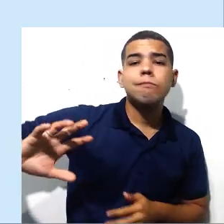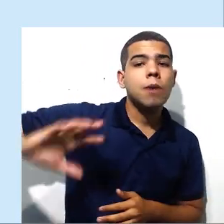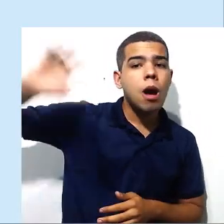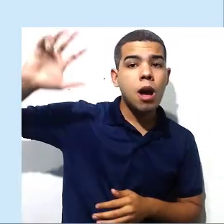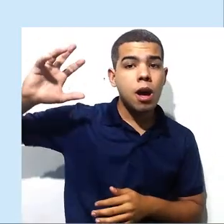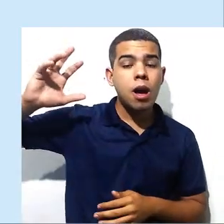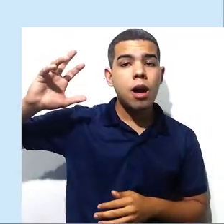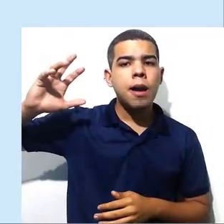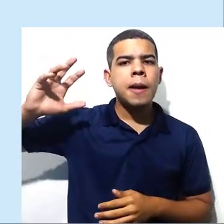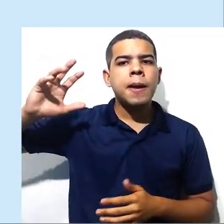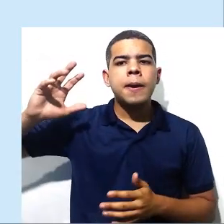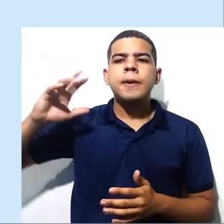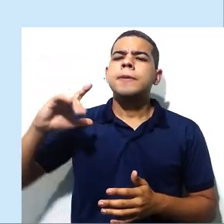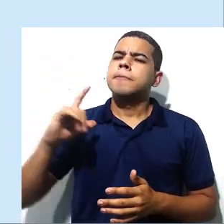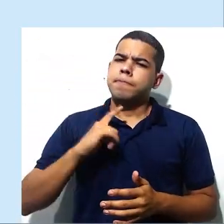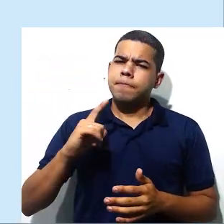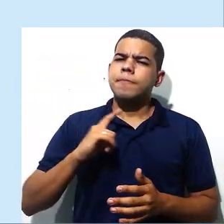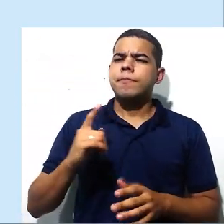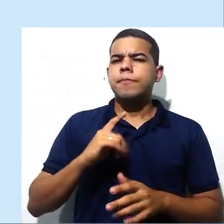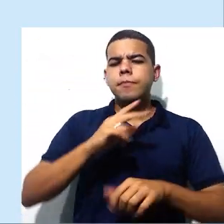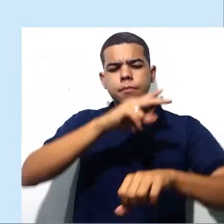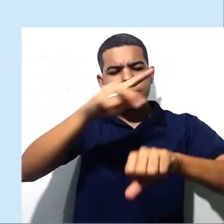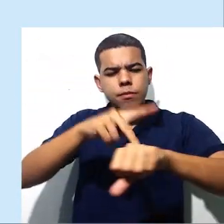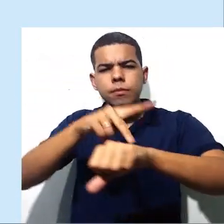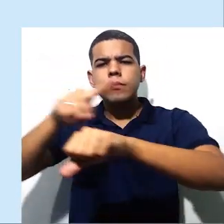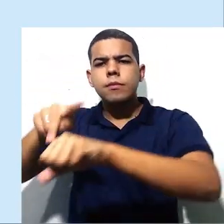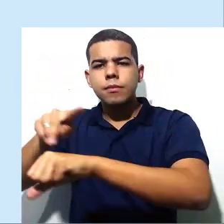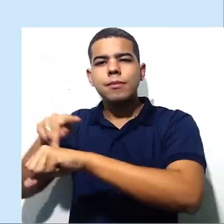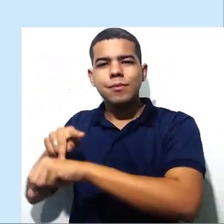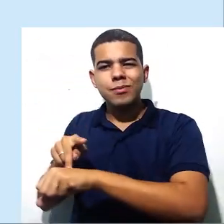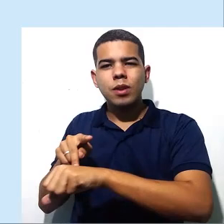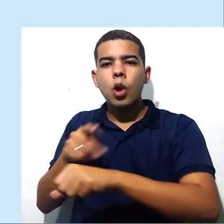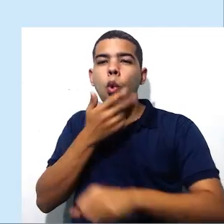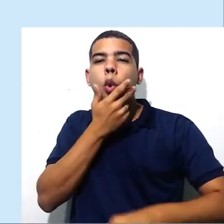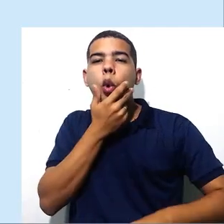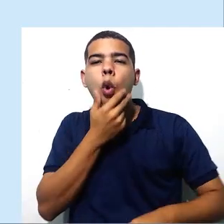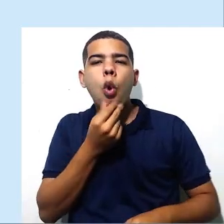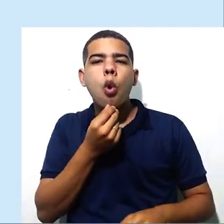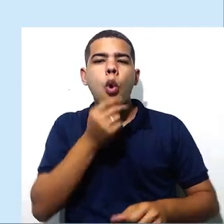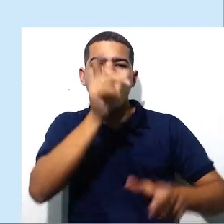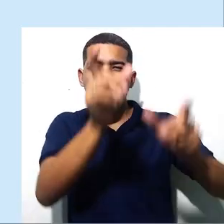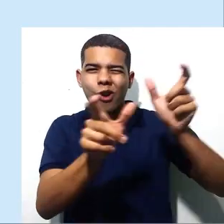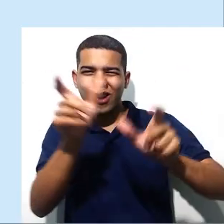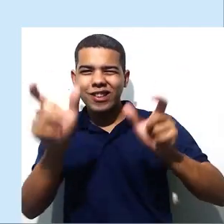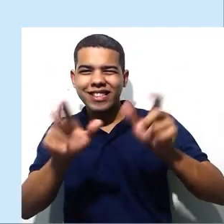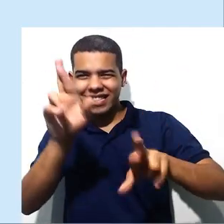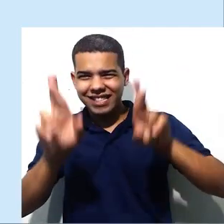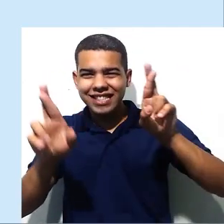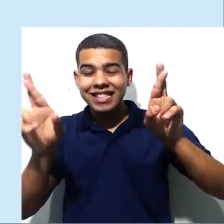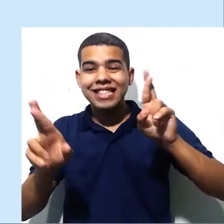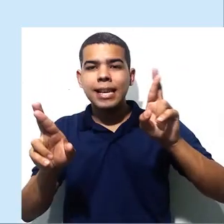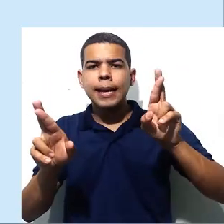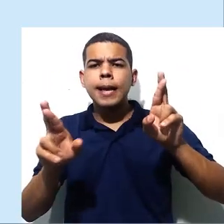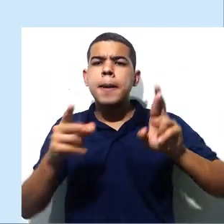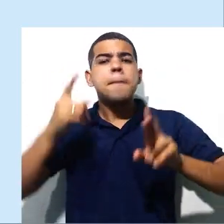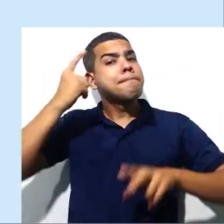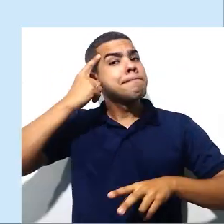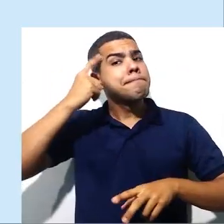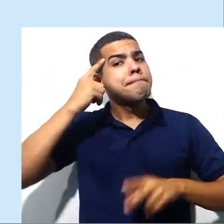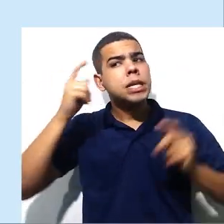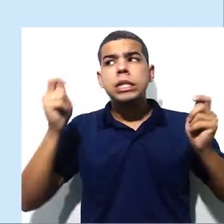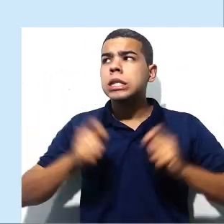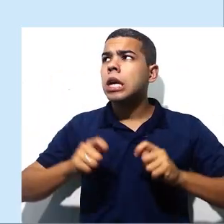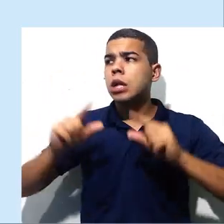em relação a todos os países, os homens, né, eles pensaram em medidas como diminuir